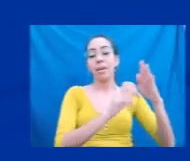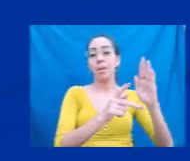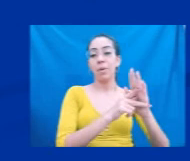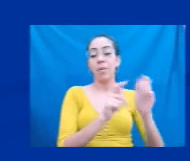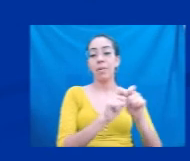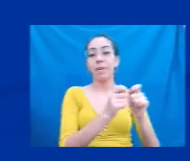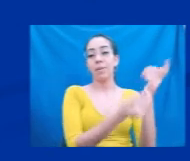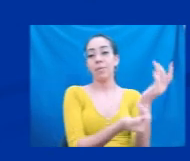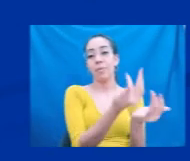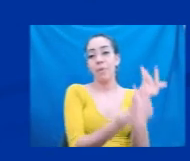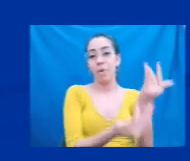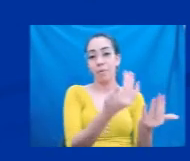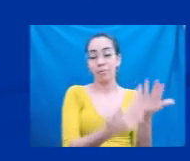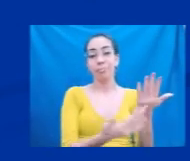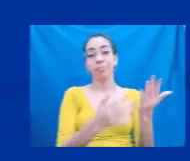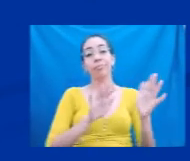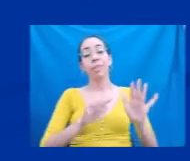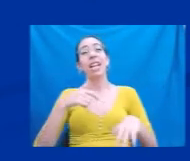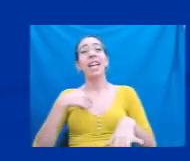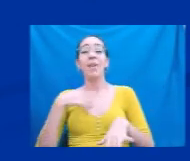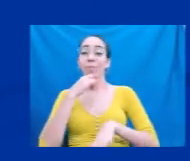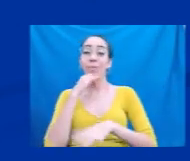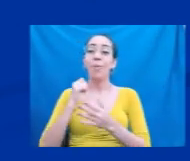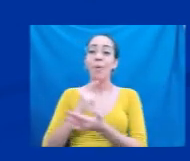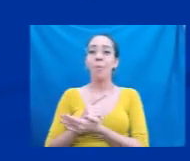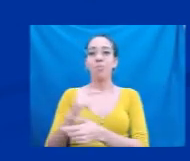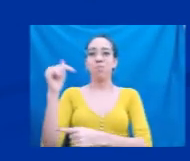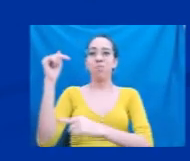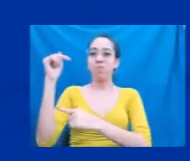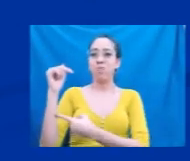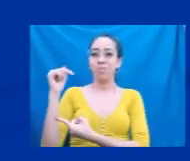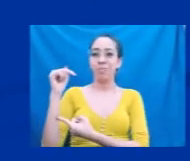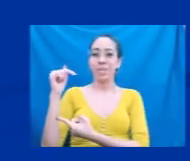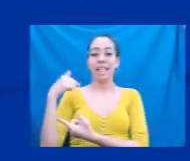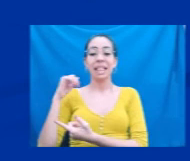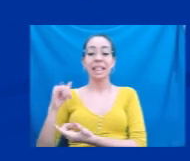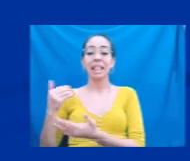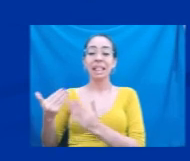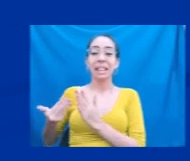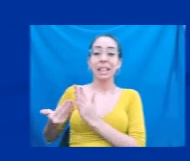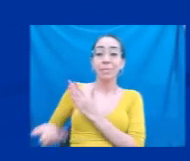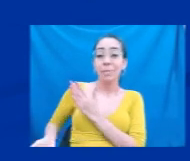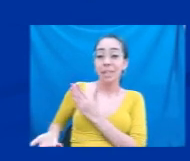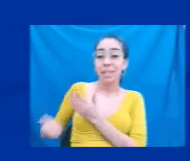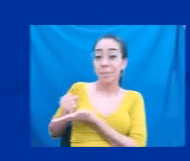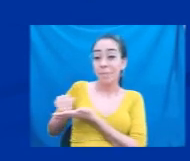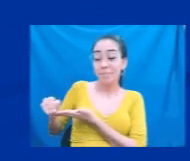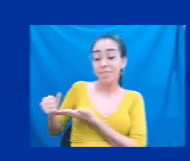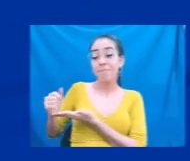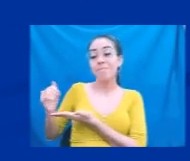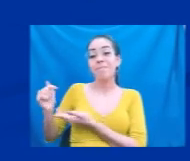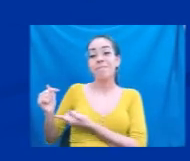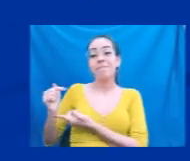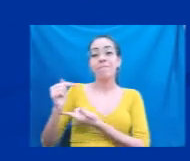e esse produto se perder porque venceu a validade, eu tenho um custo muito maior para poder dar um destino final a esse produto. Tá? Então, o prazo de